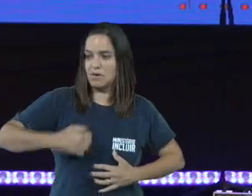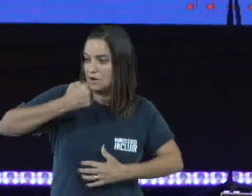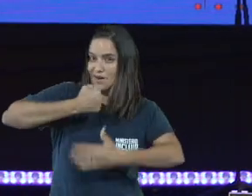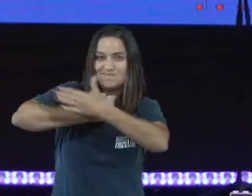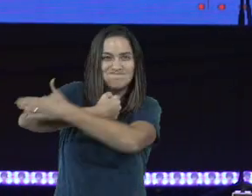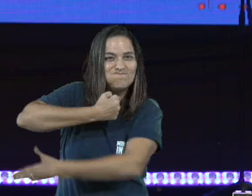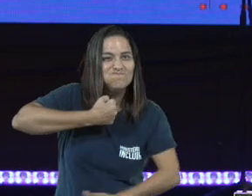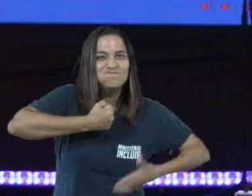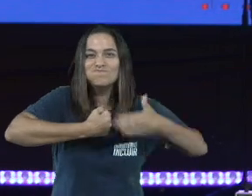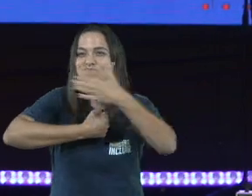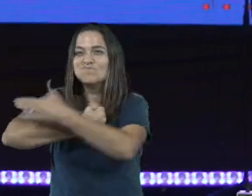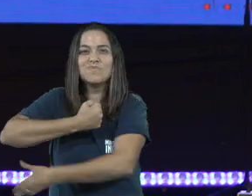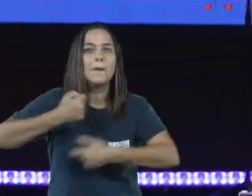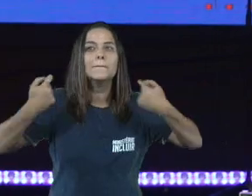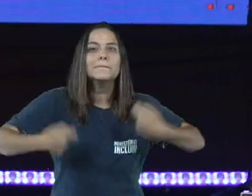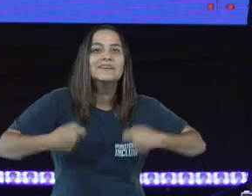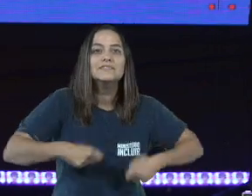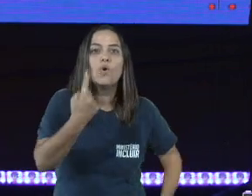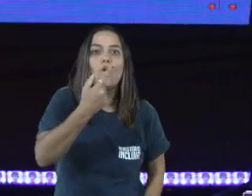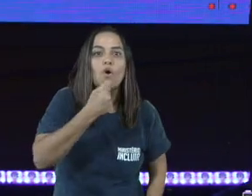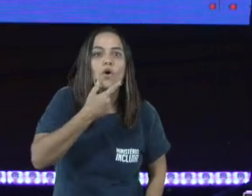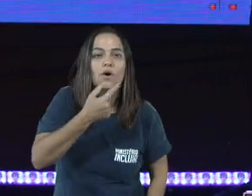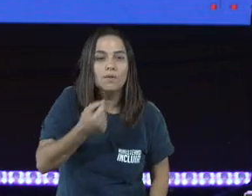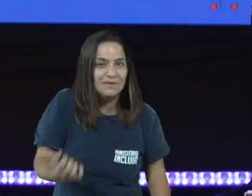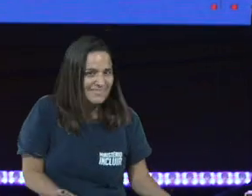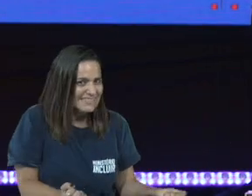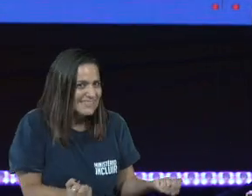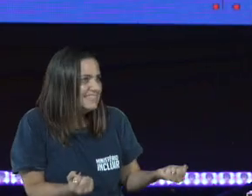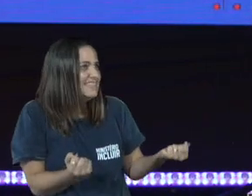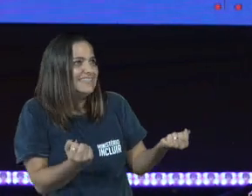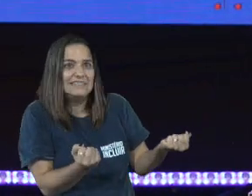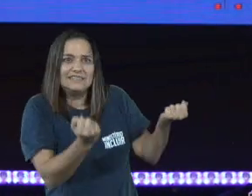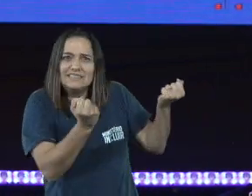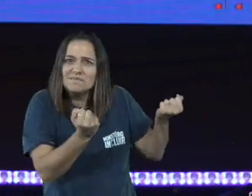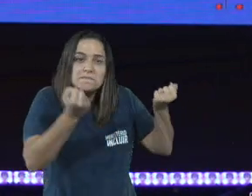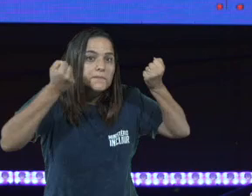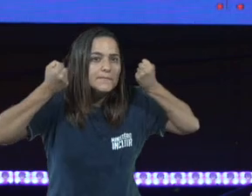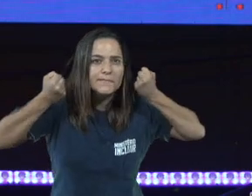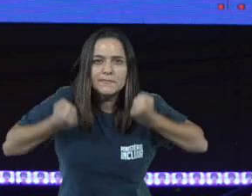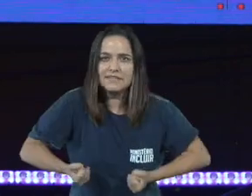E agora dá uma olhada na descrição do Davi e no Versículo 12